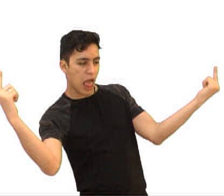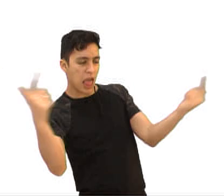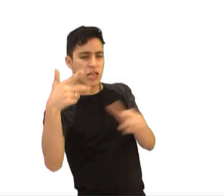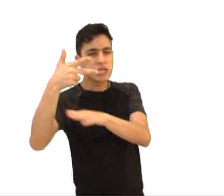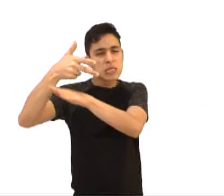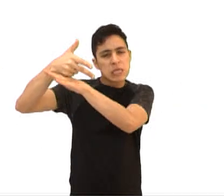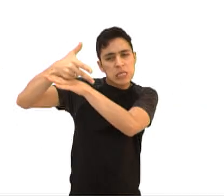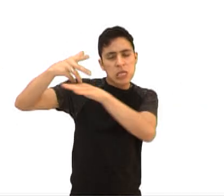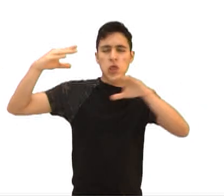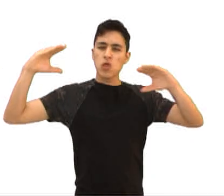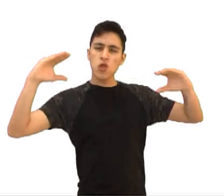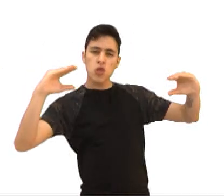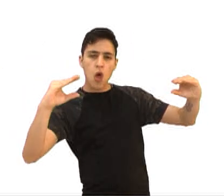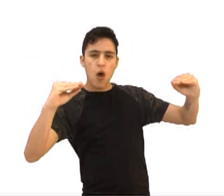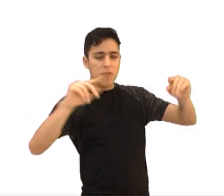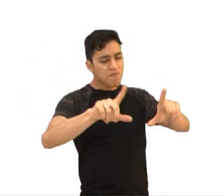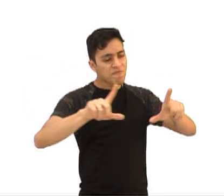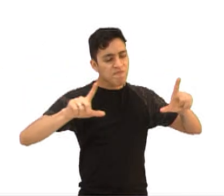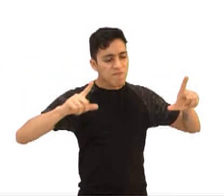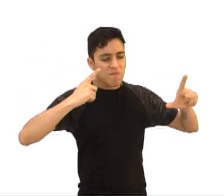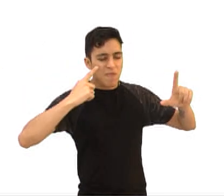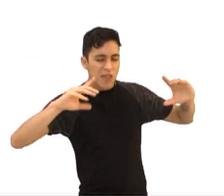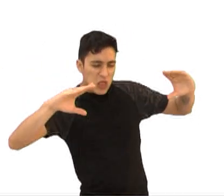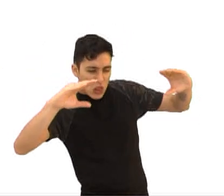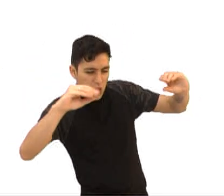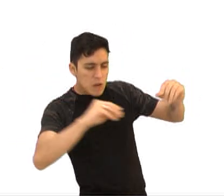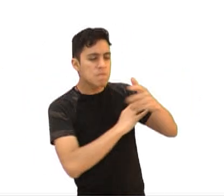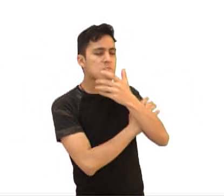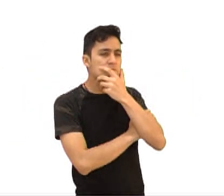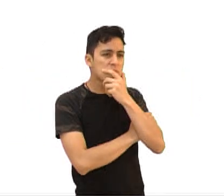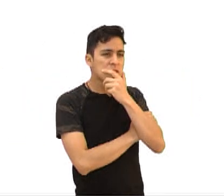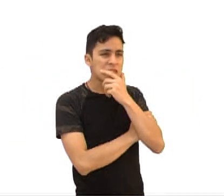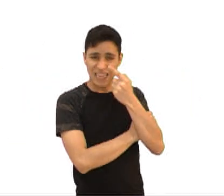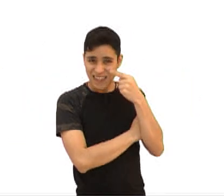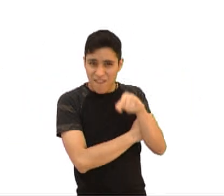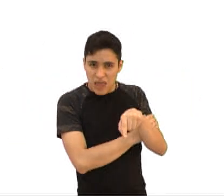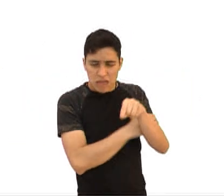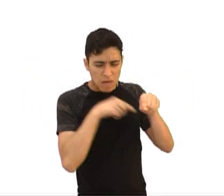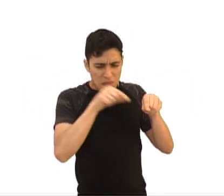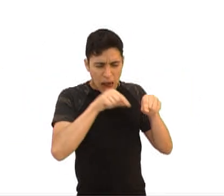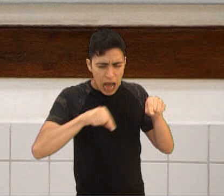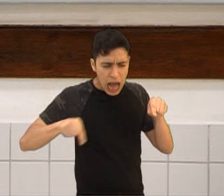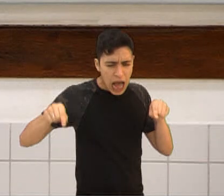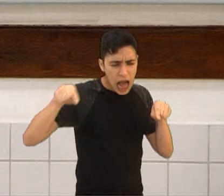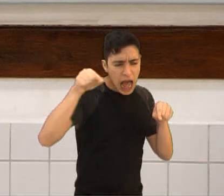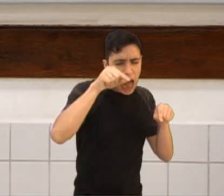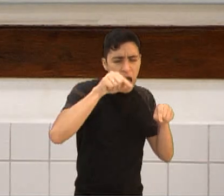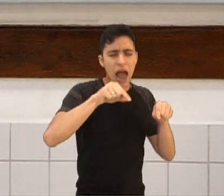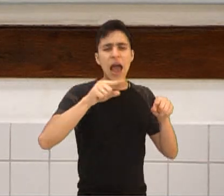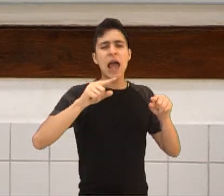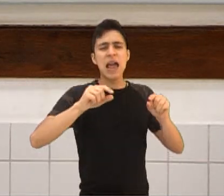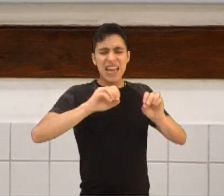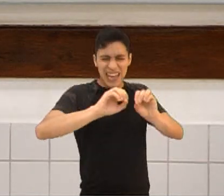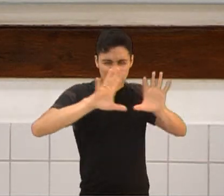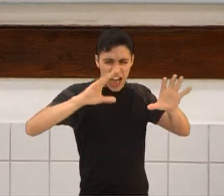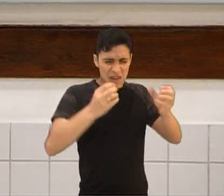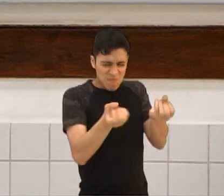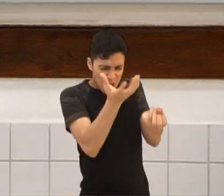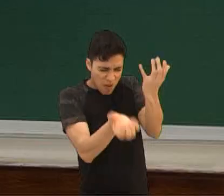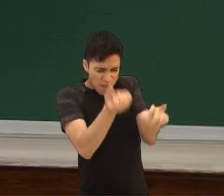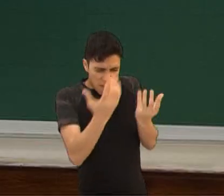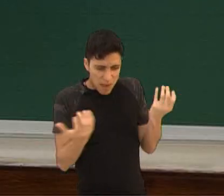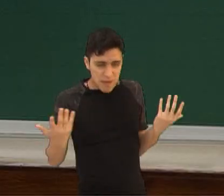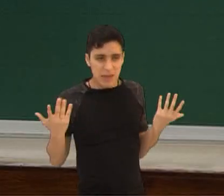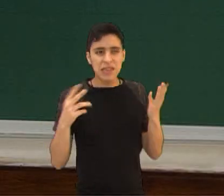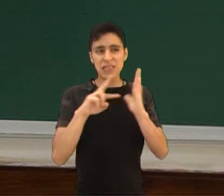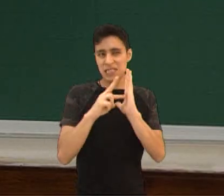à noite, nos traz uma ideia da quantidade, do nível de urbanização desse continente. As áreas onde nós